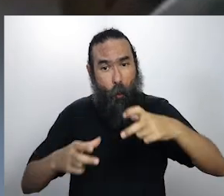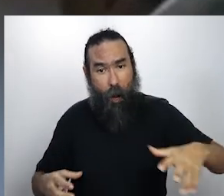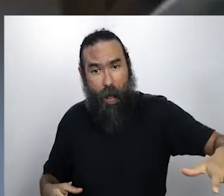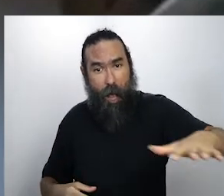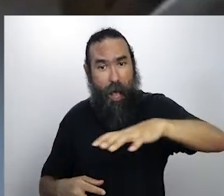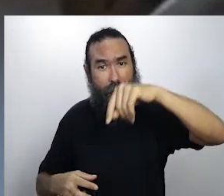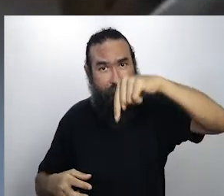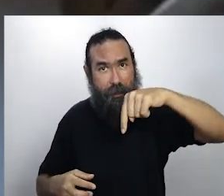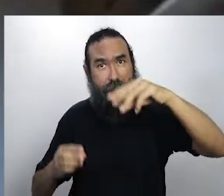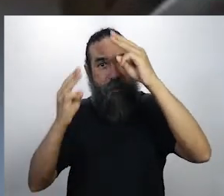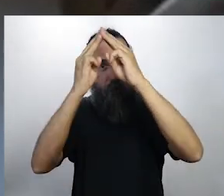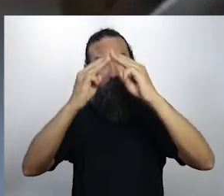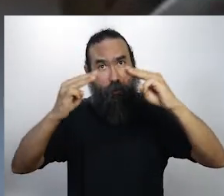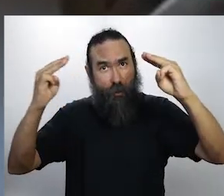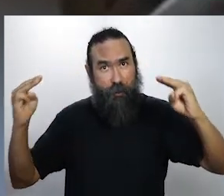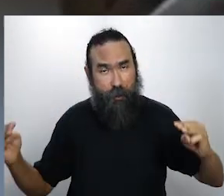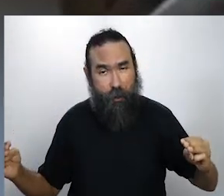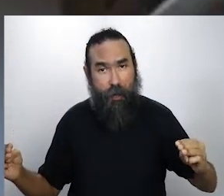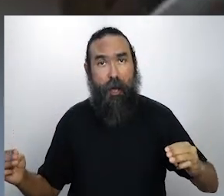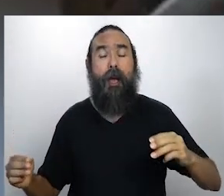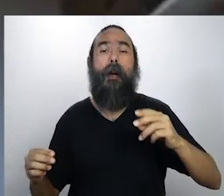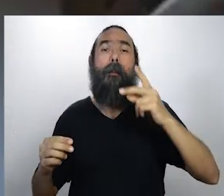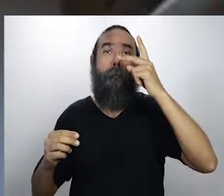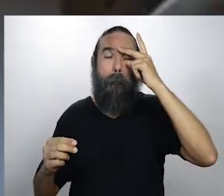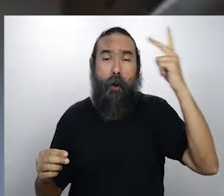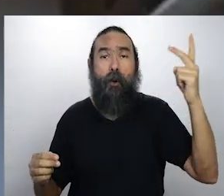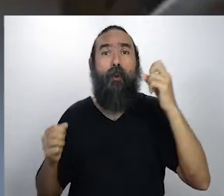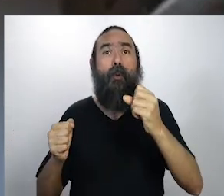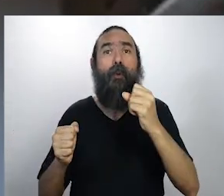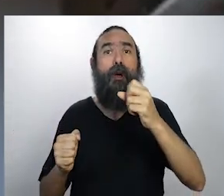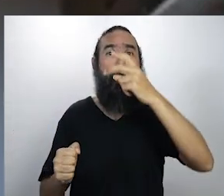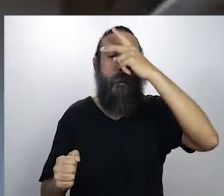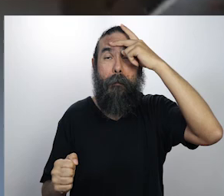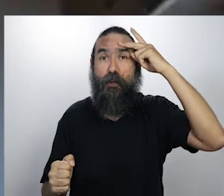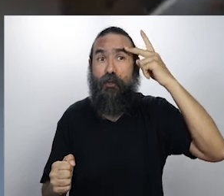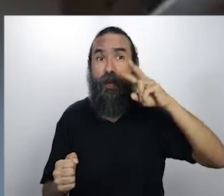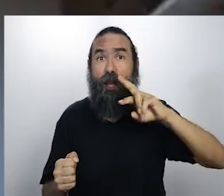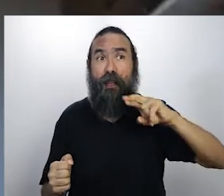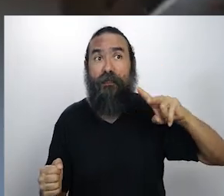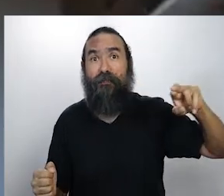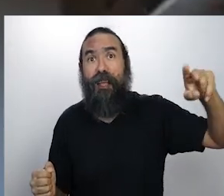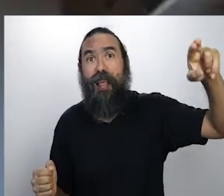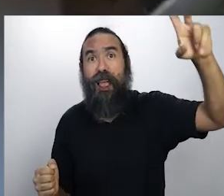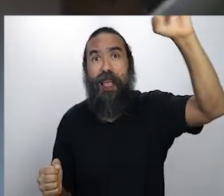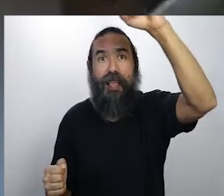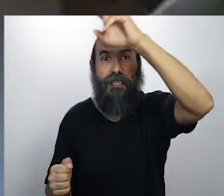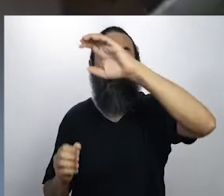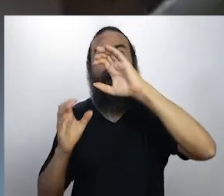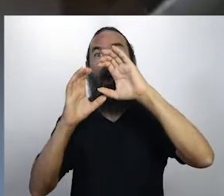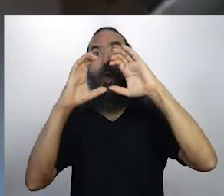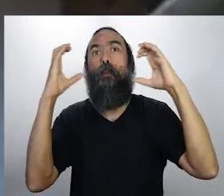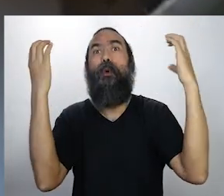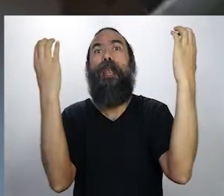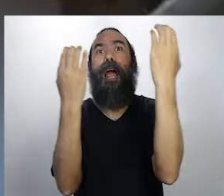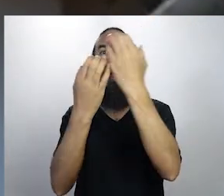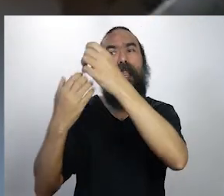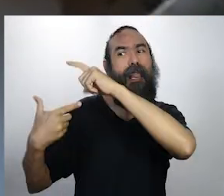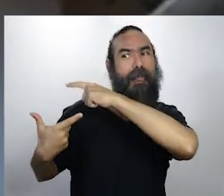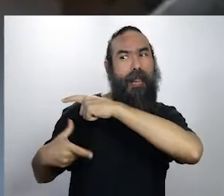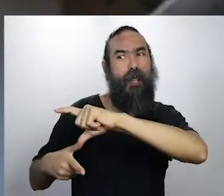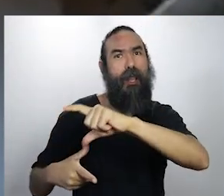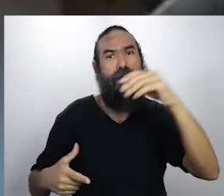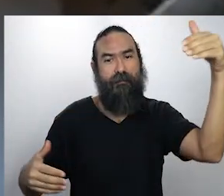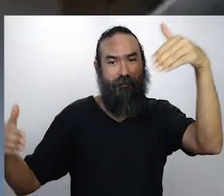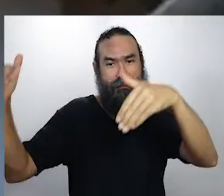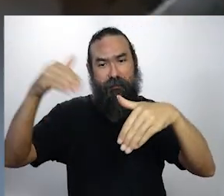de longa duração para contrapontos, para que nós possamos receber curadorias de comunidades em